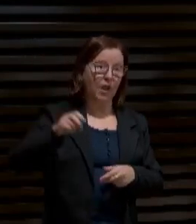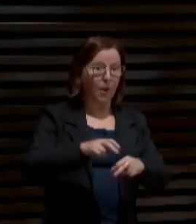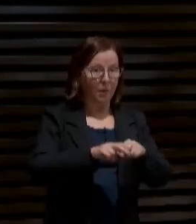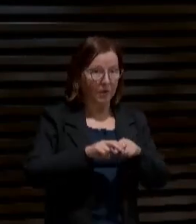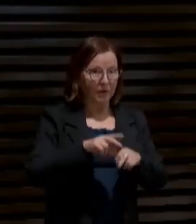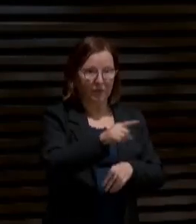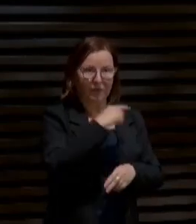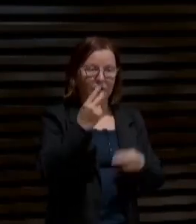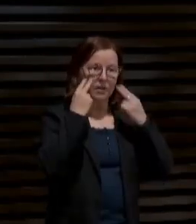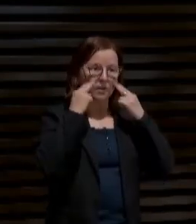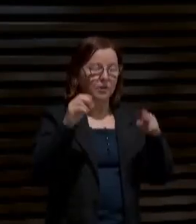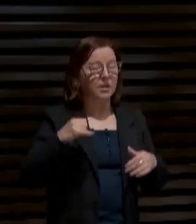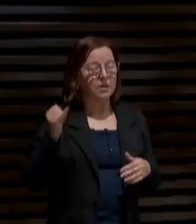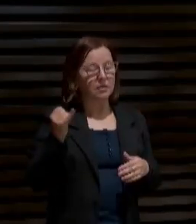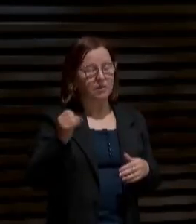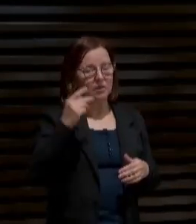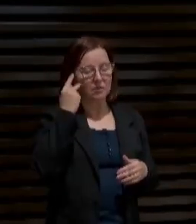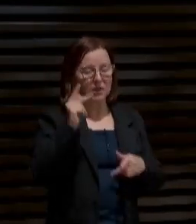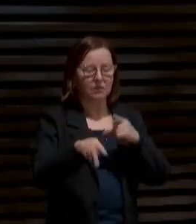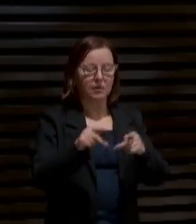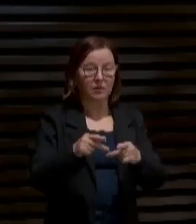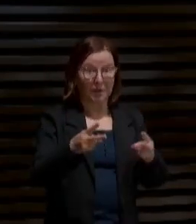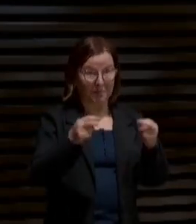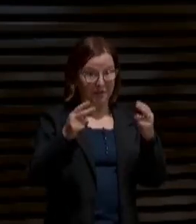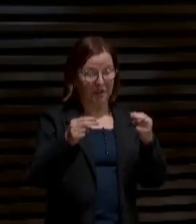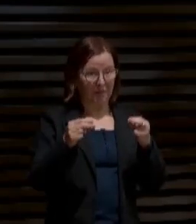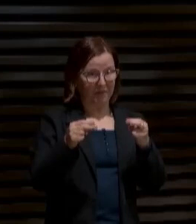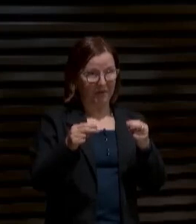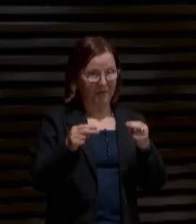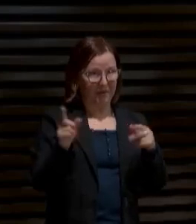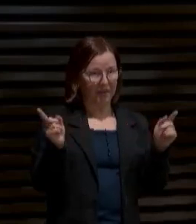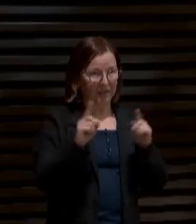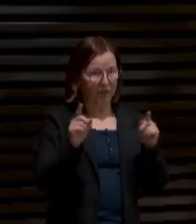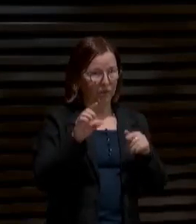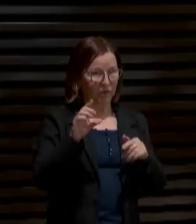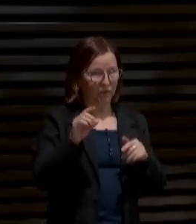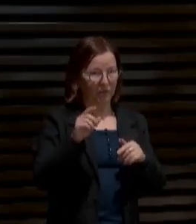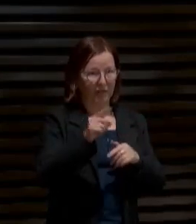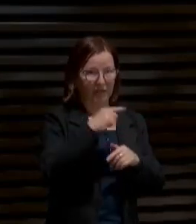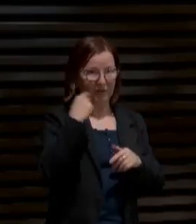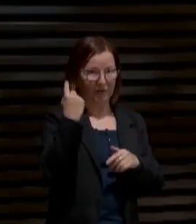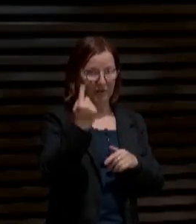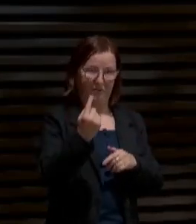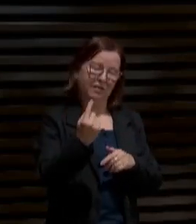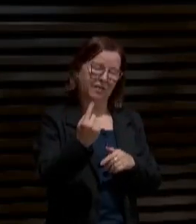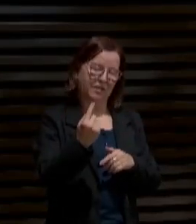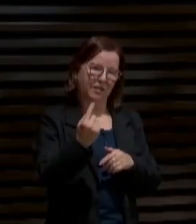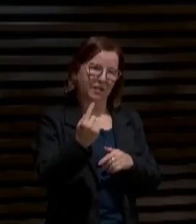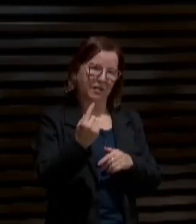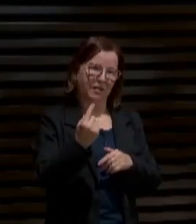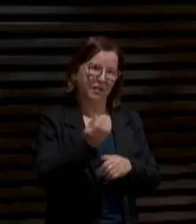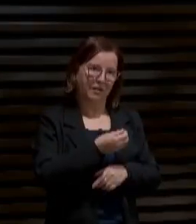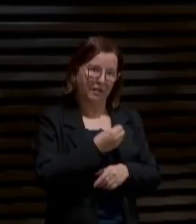testemunho é importante para que eles percebam não só no nosso falar mas o nosso agir que Cristo habita em